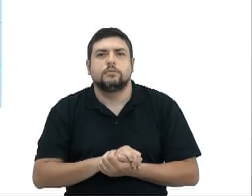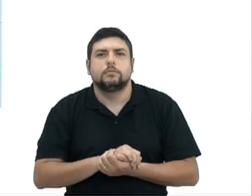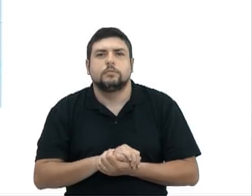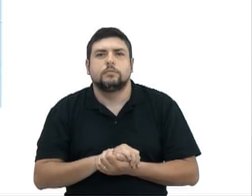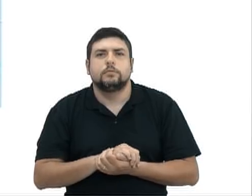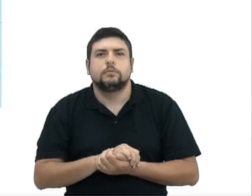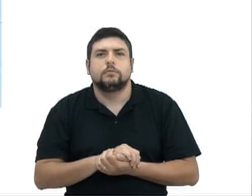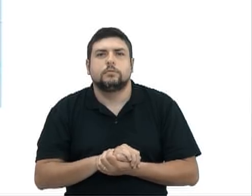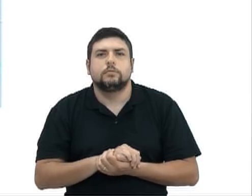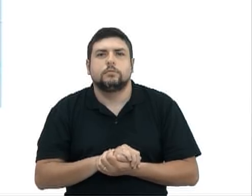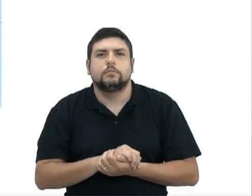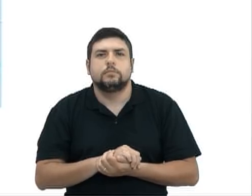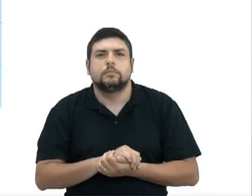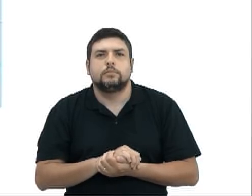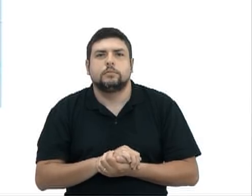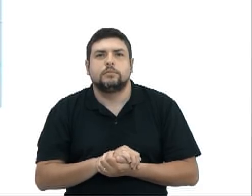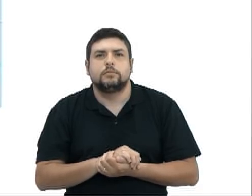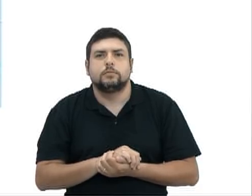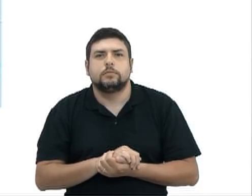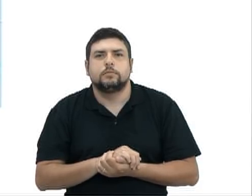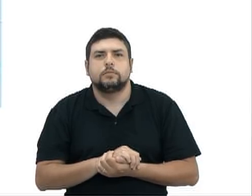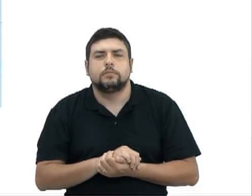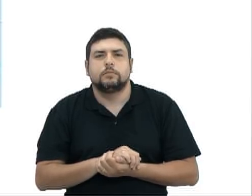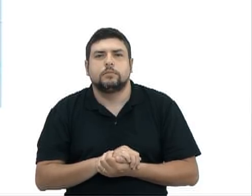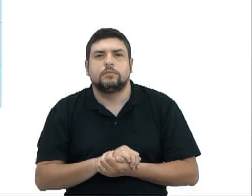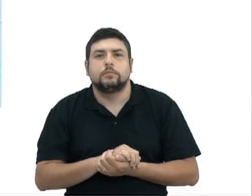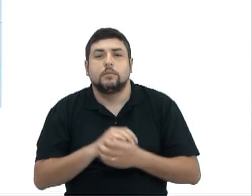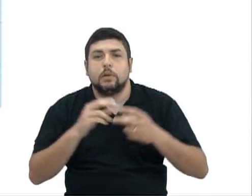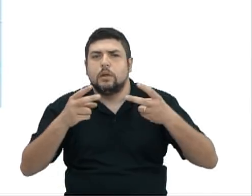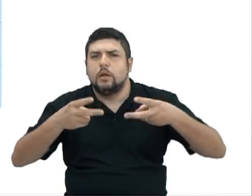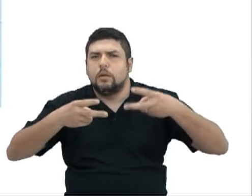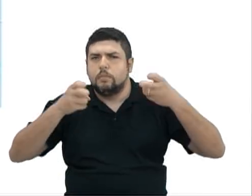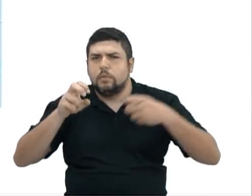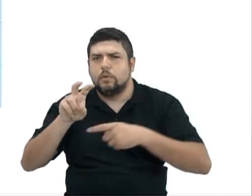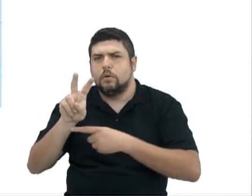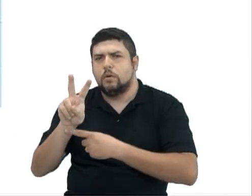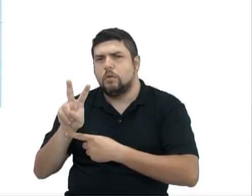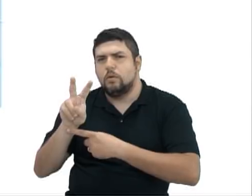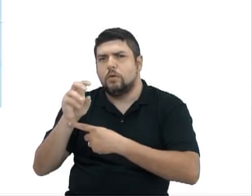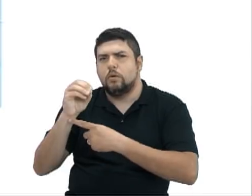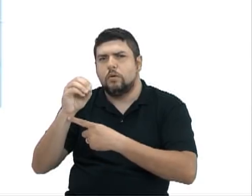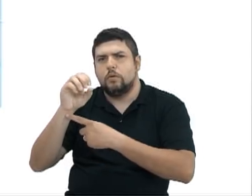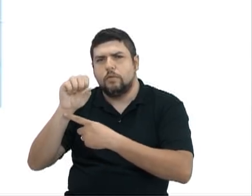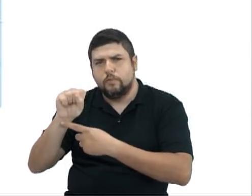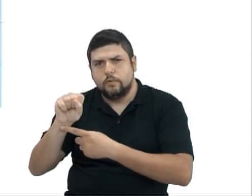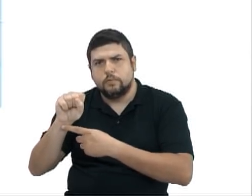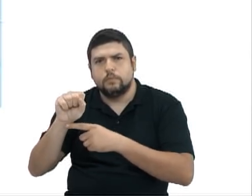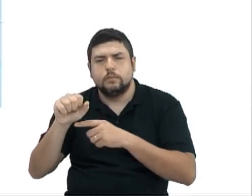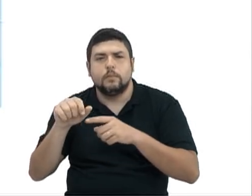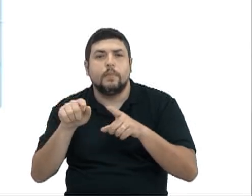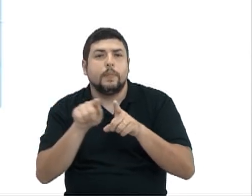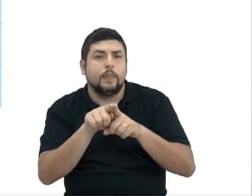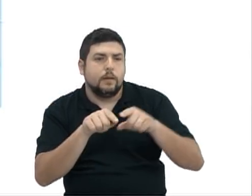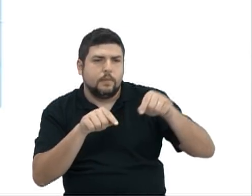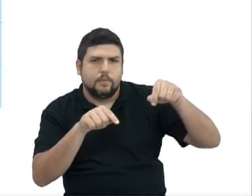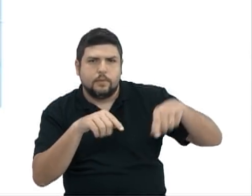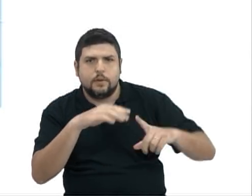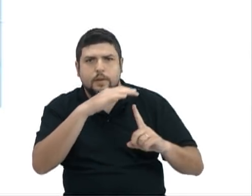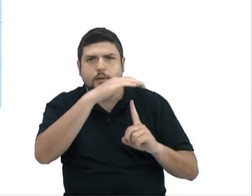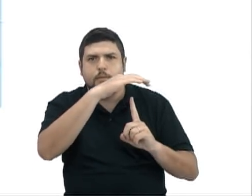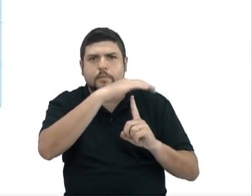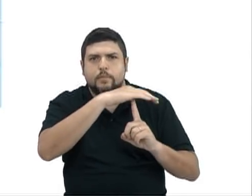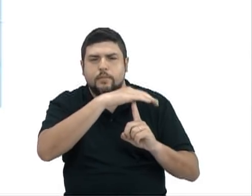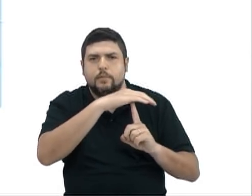aí, pessoal, observe que nós não usamos mais o vós. E nem no Paraná nós não usamos, na maioria dos lugares,